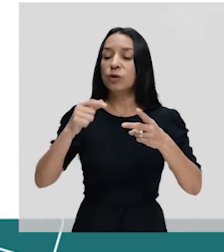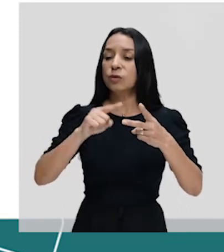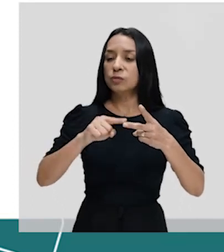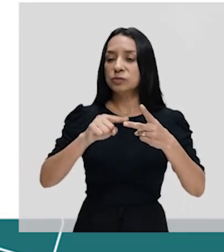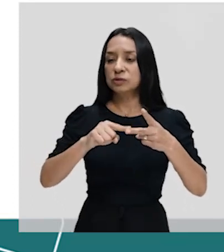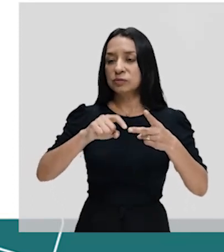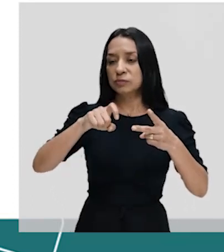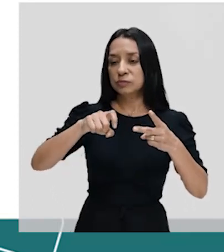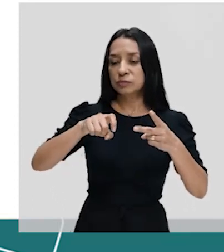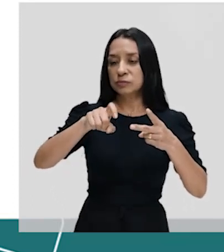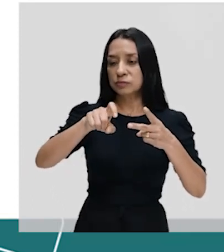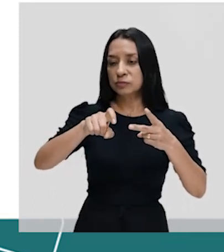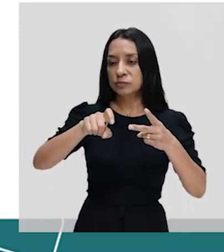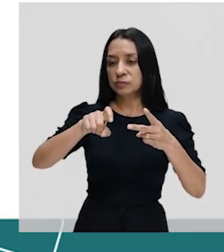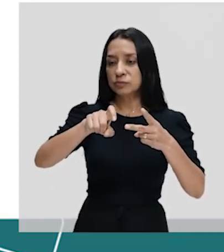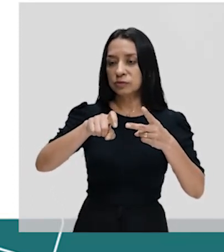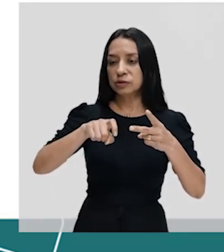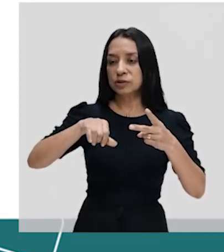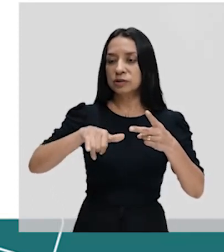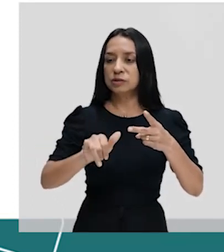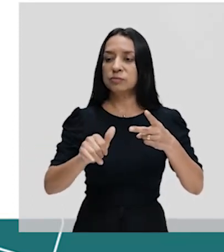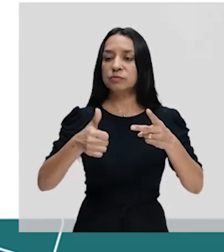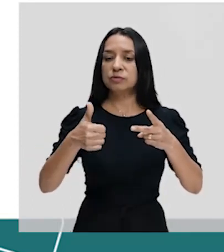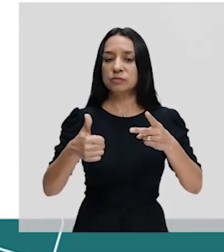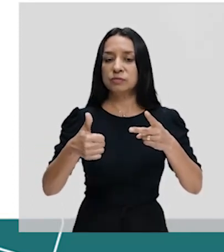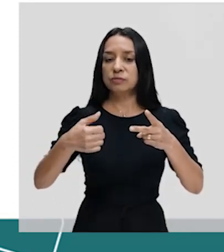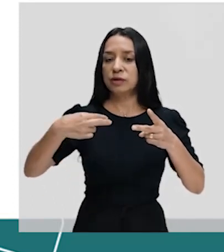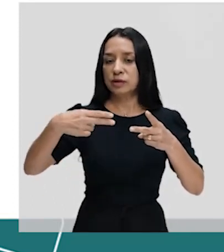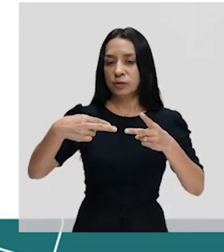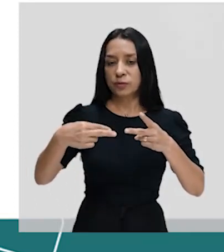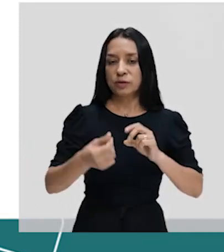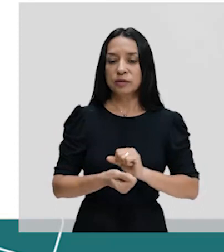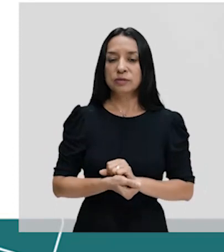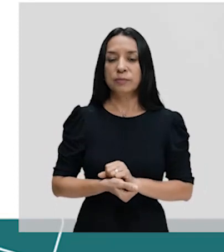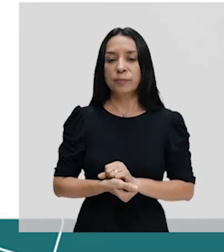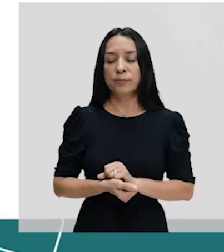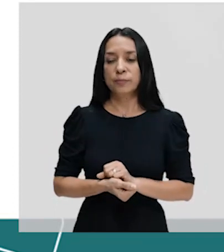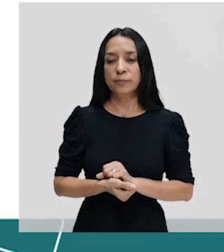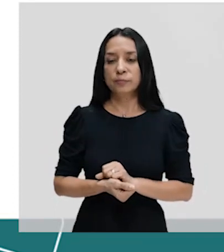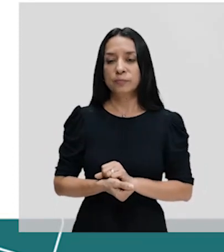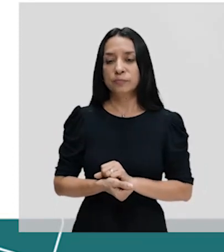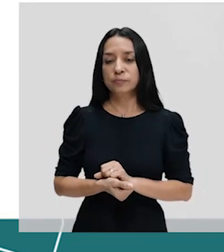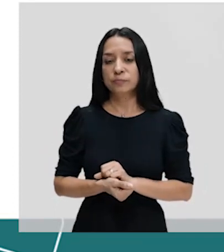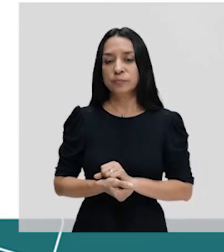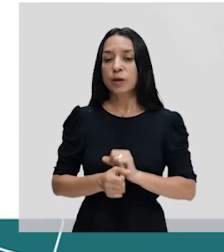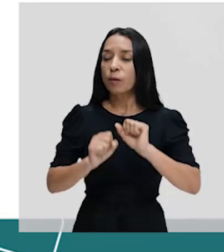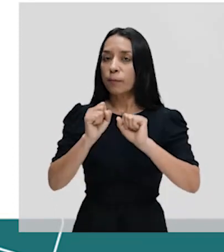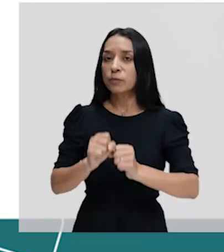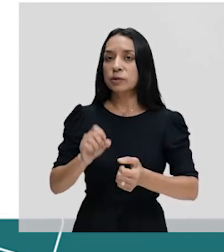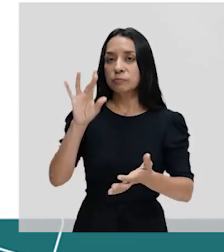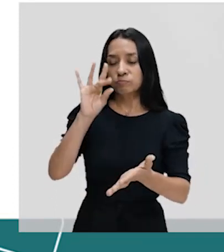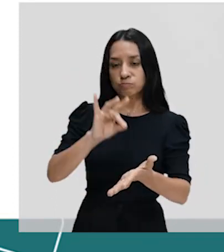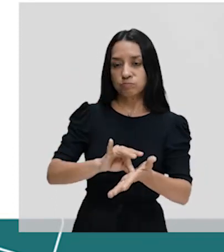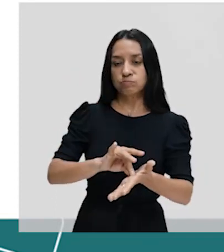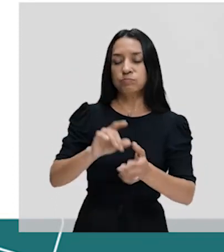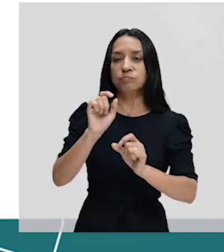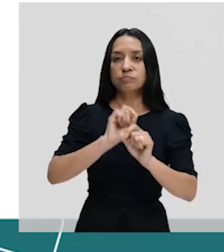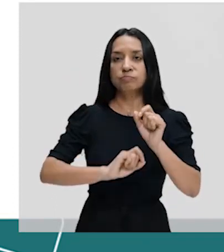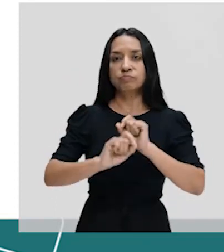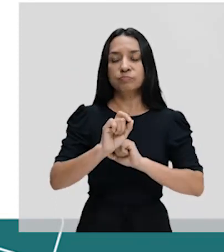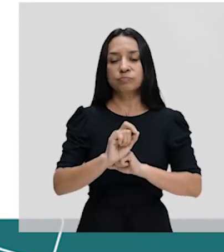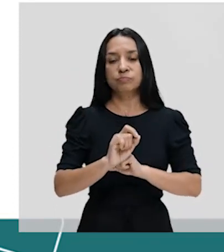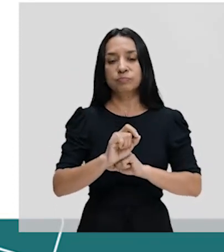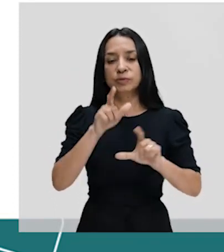conjunto, x, y e 1 são iguais, tá? Então, podemos afirmar que,